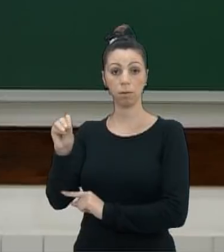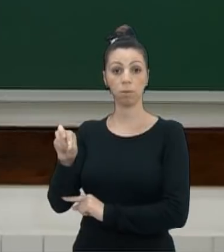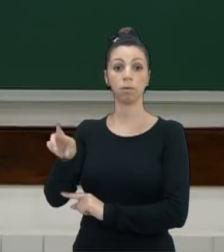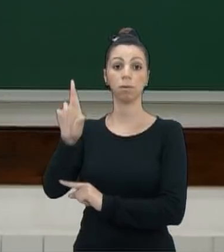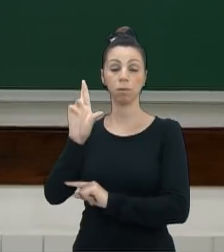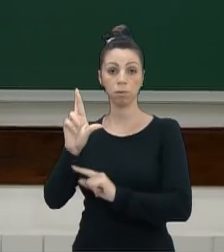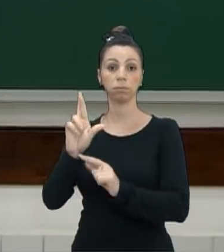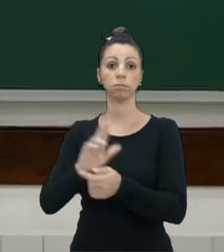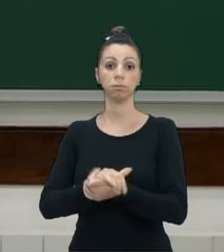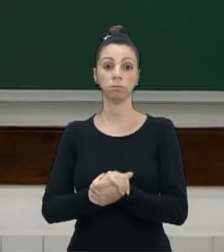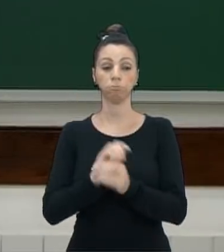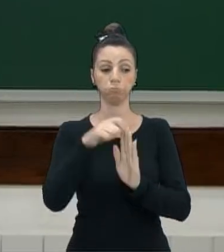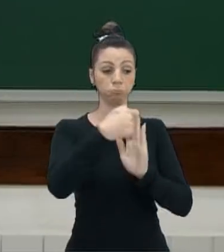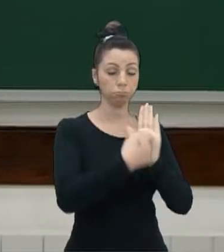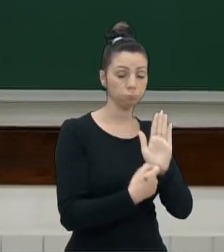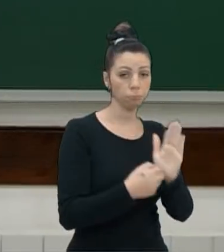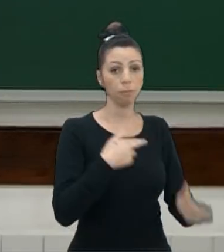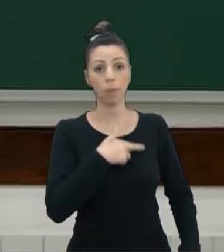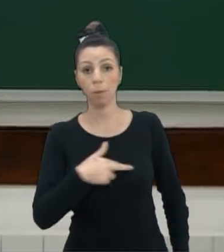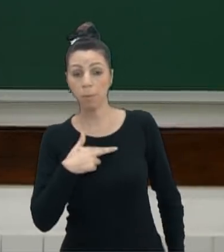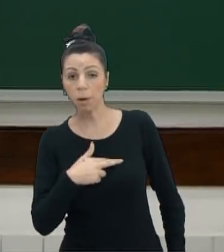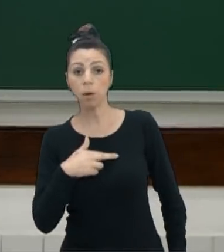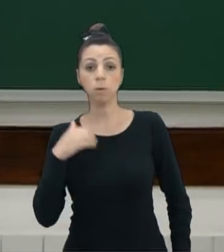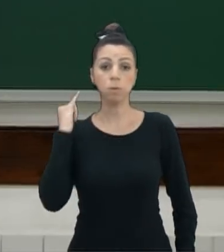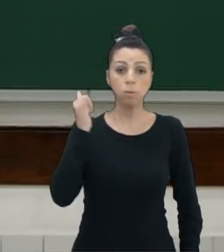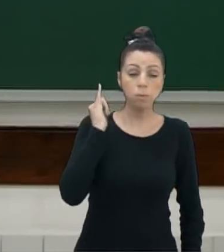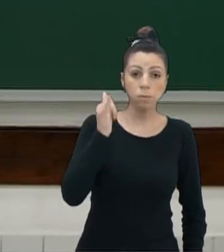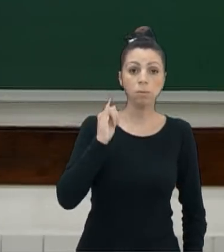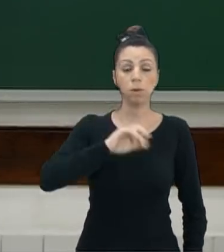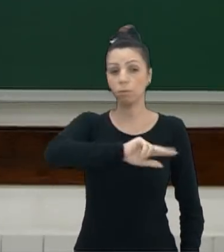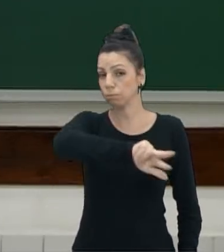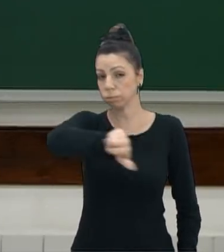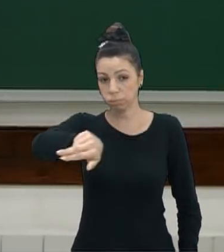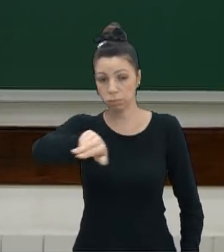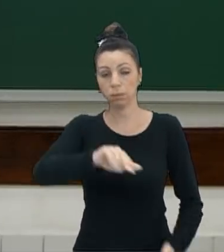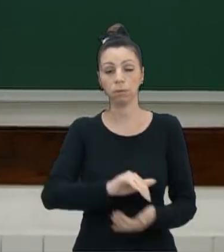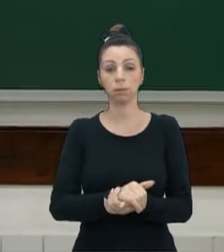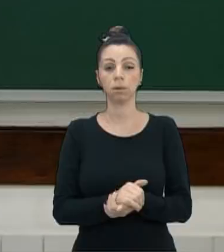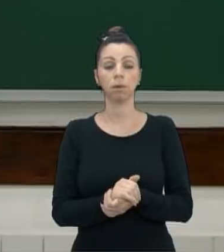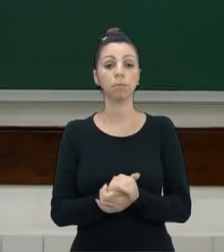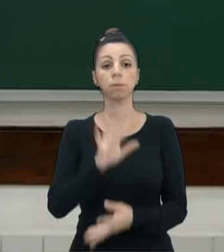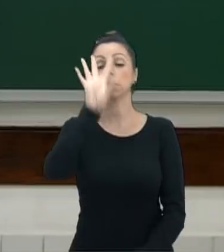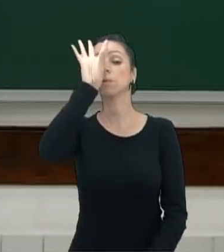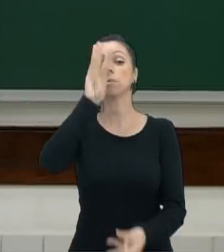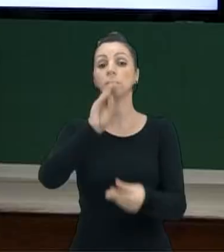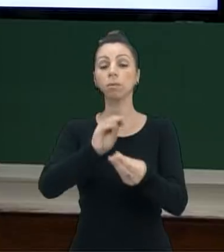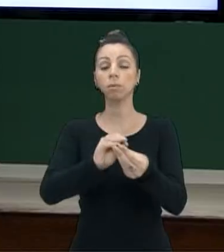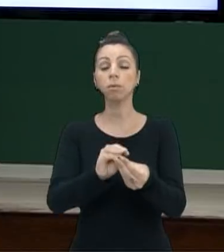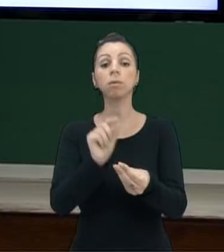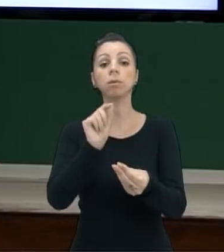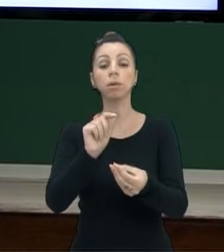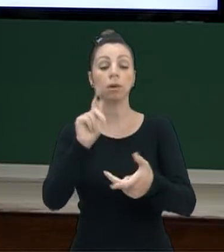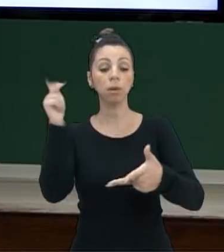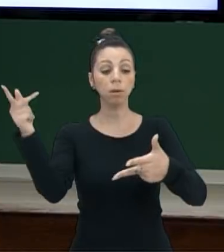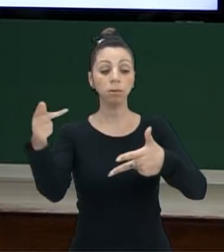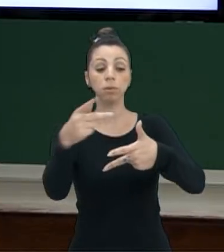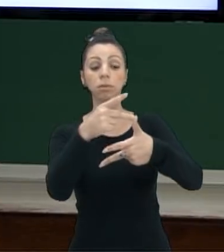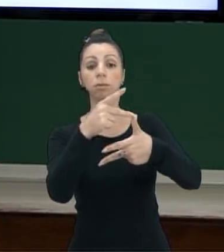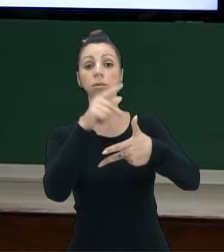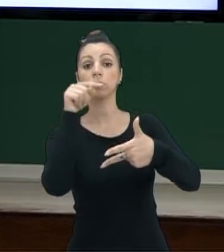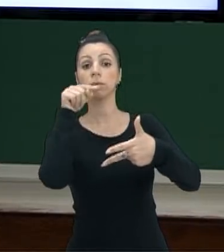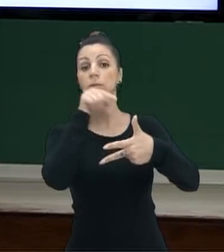textos narrativos, contos, romances, etc. Por quê? Eu tenho que entender que a primeira pessoa é